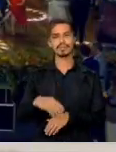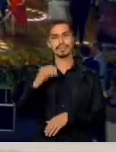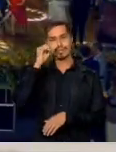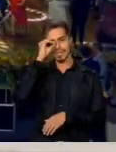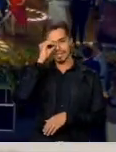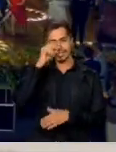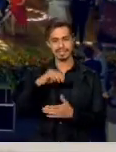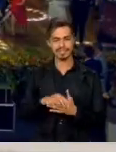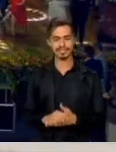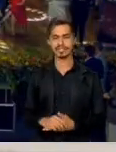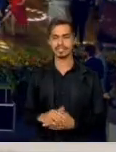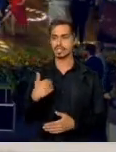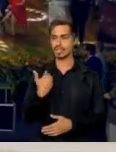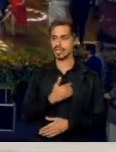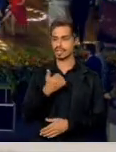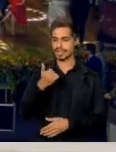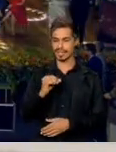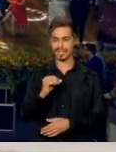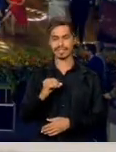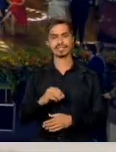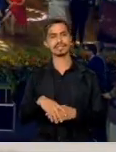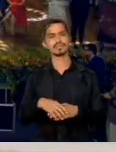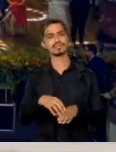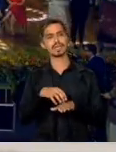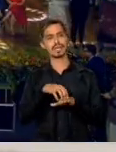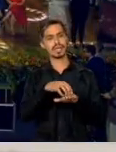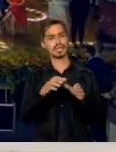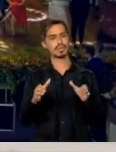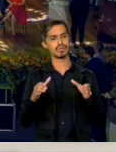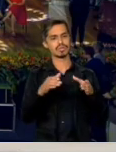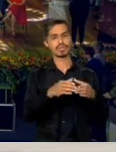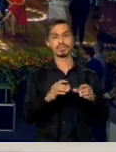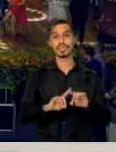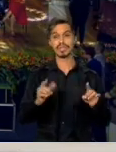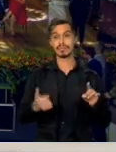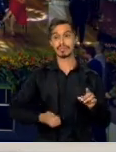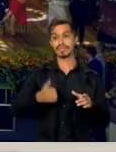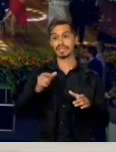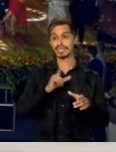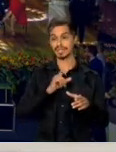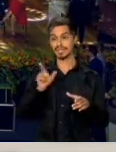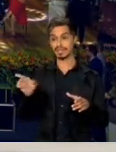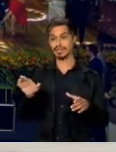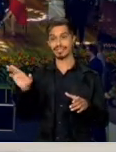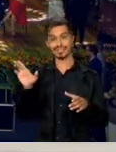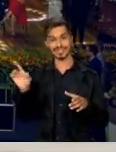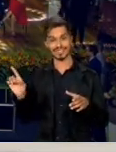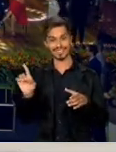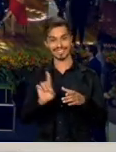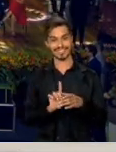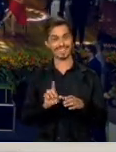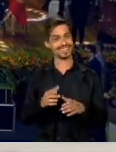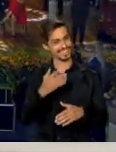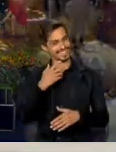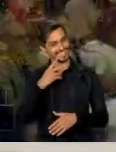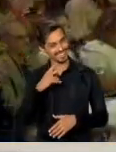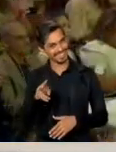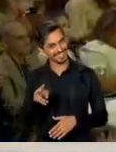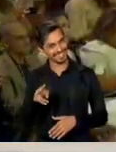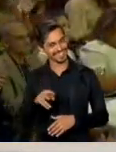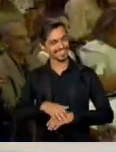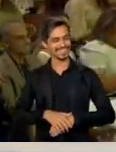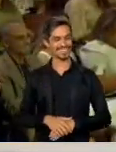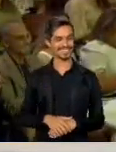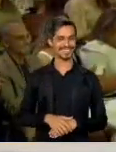a 10ª caravana, mas a primeira que contou com o presidente Lula, viu, pessoal? E não adianta os